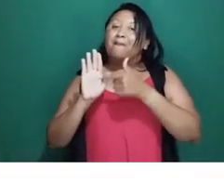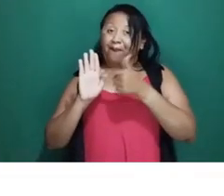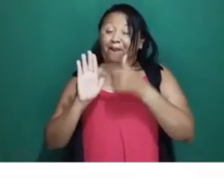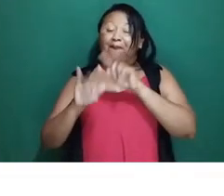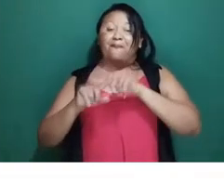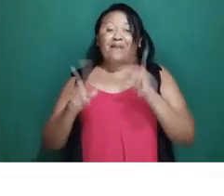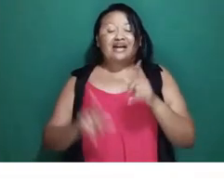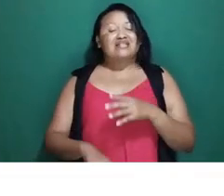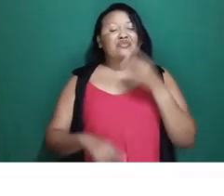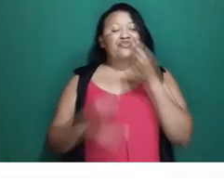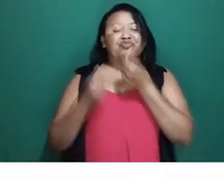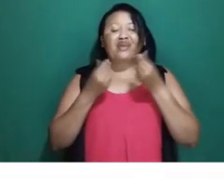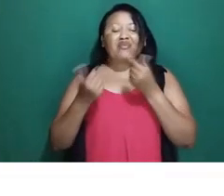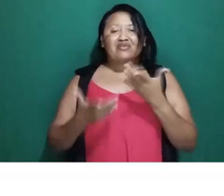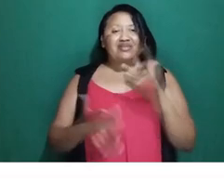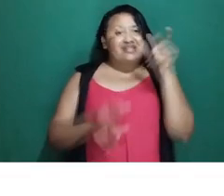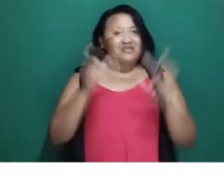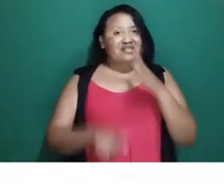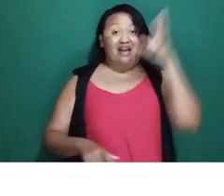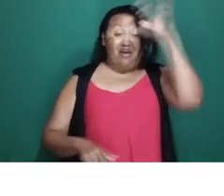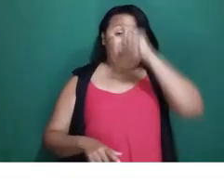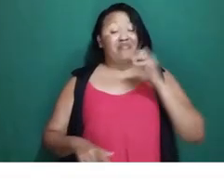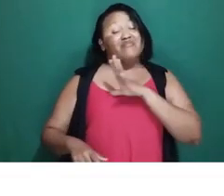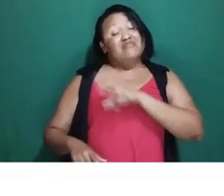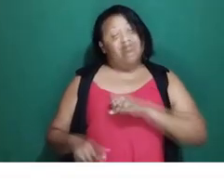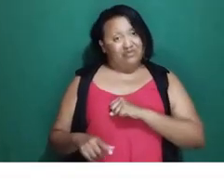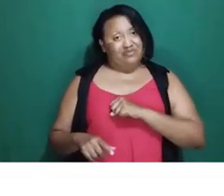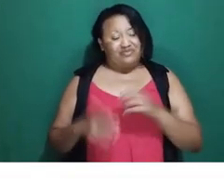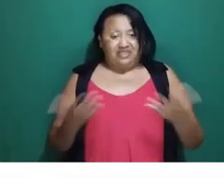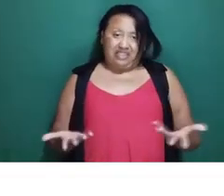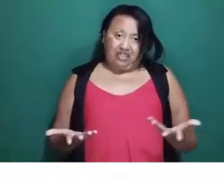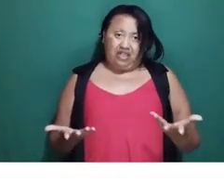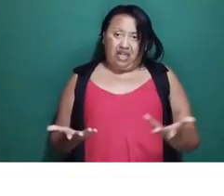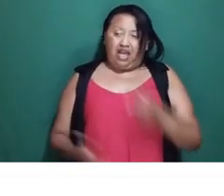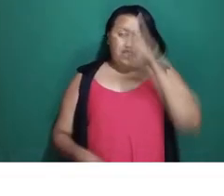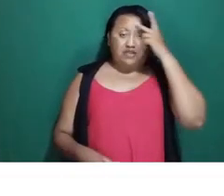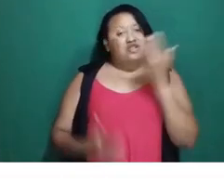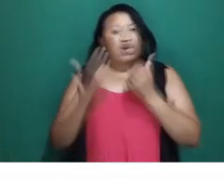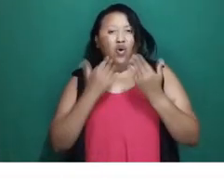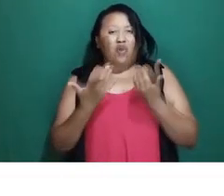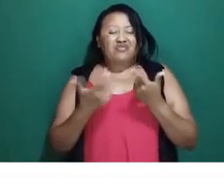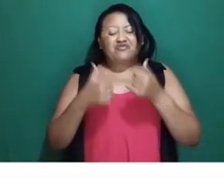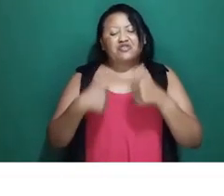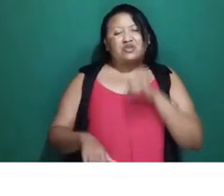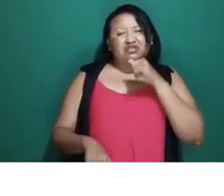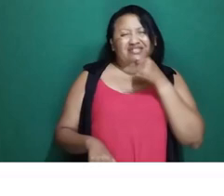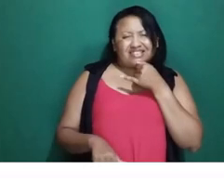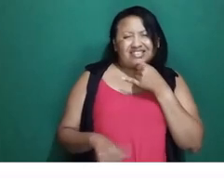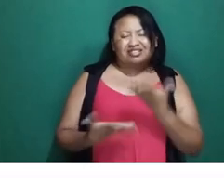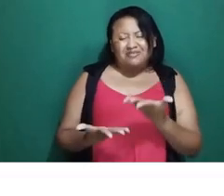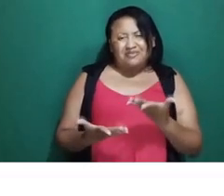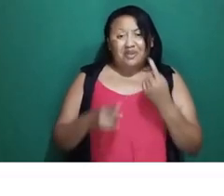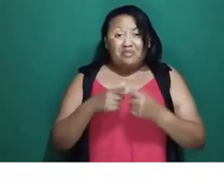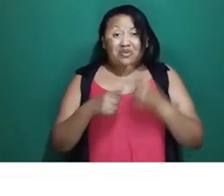escreveram no anúncio na publicação de consumidores demonstraram descontentamento com o erro da marca todo esse tempo